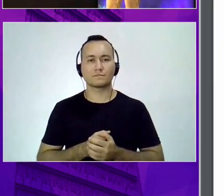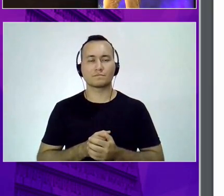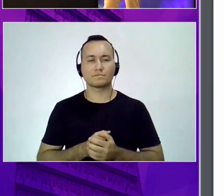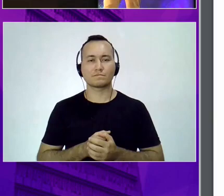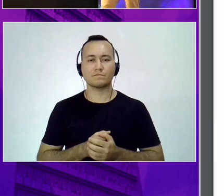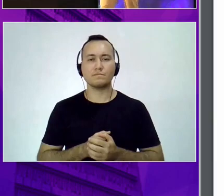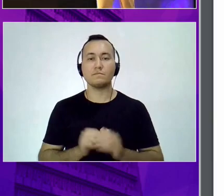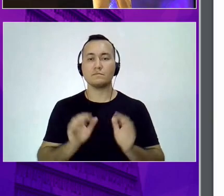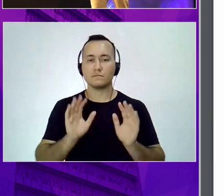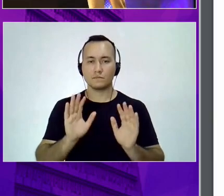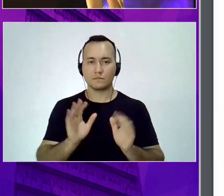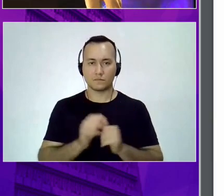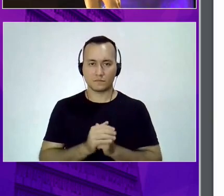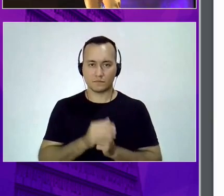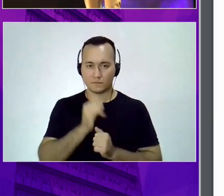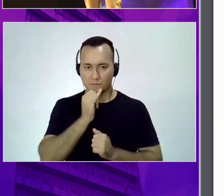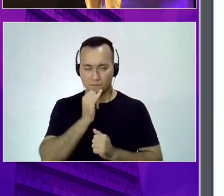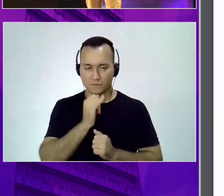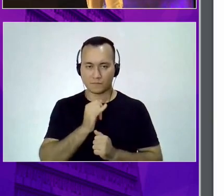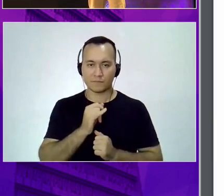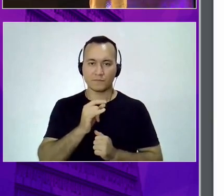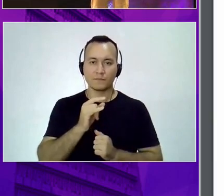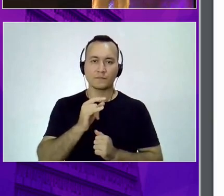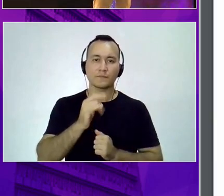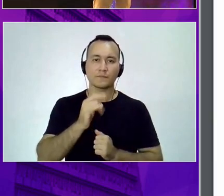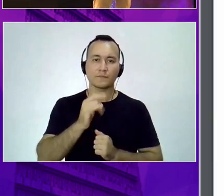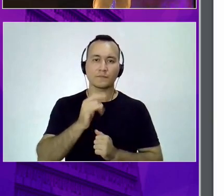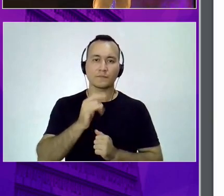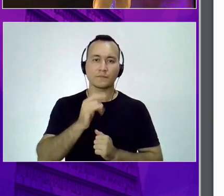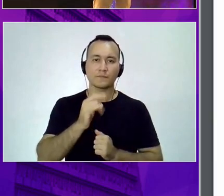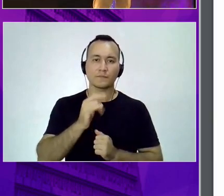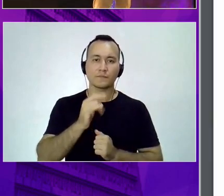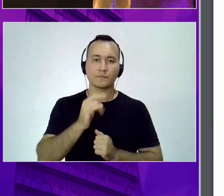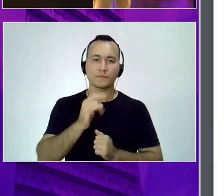gente tem um input de pessoas com ideias, com